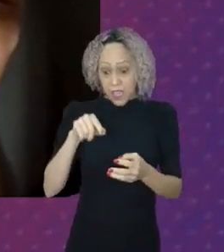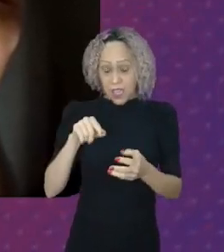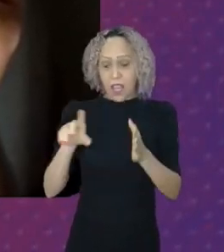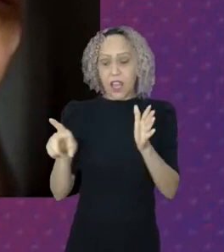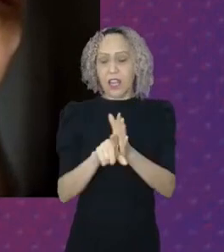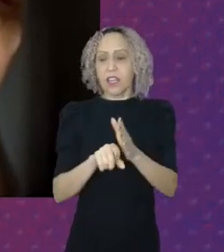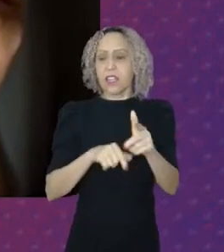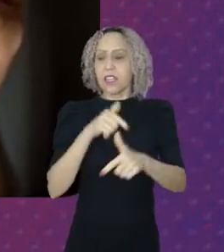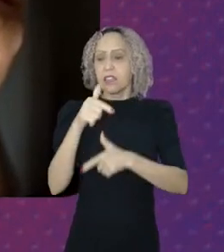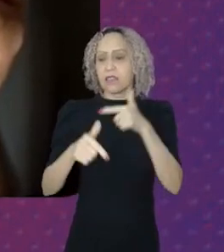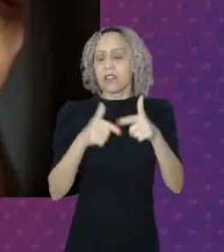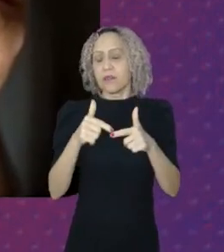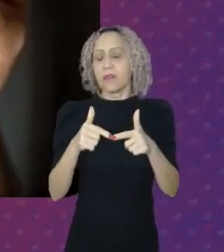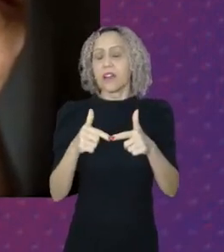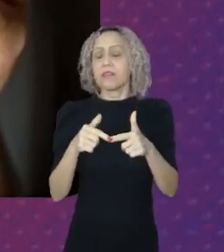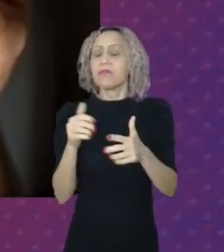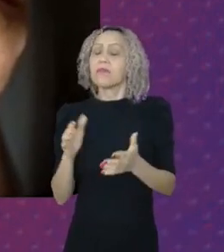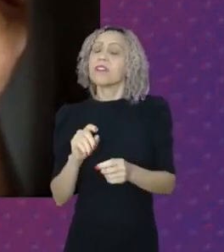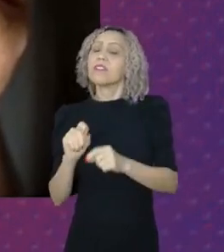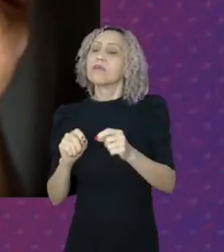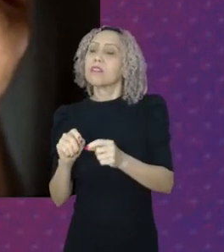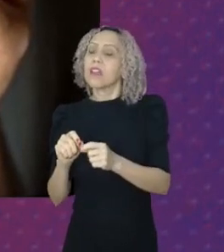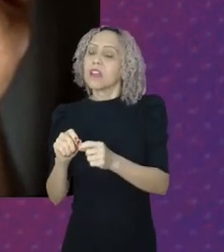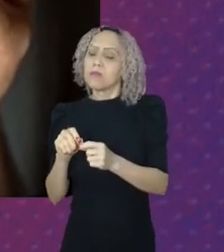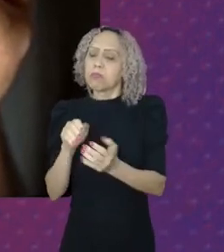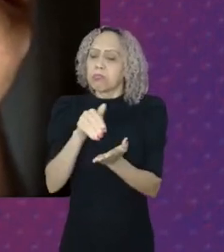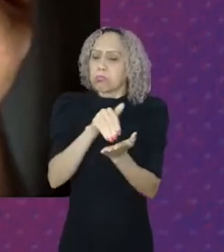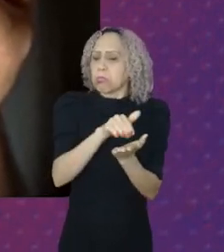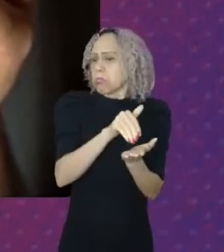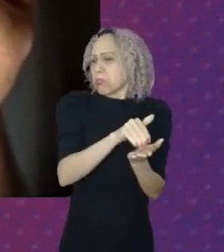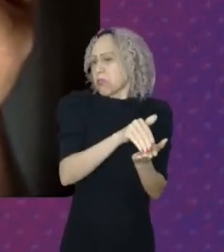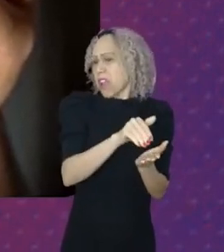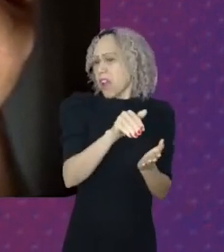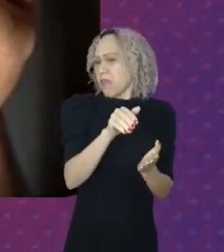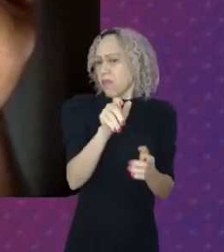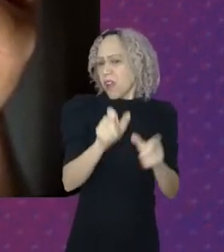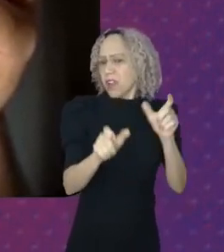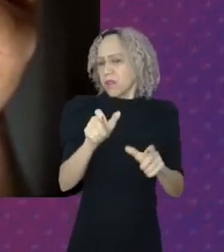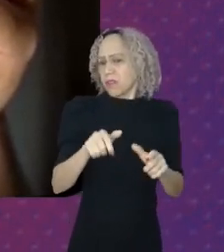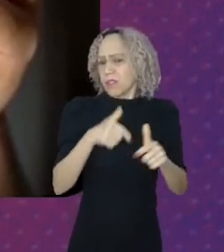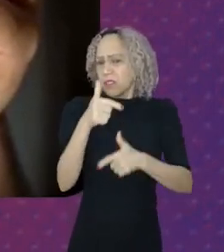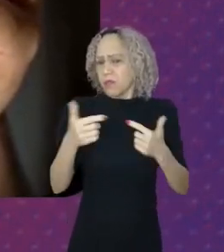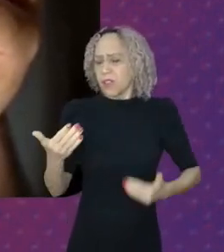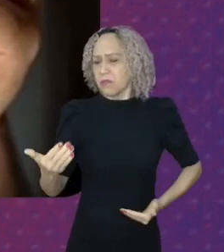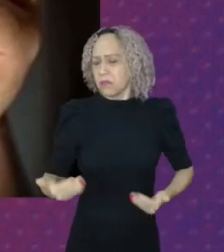trabalhadores domésticos na definição dos direitos trabalhistas. 29 anos depois, em